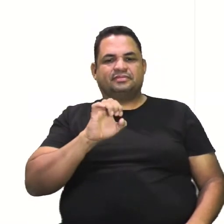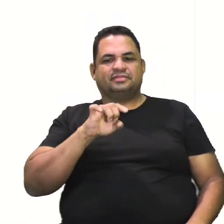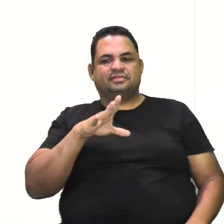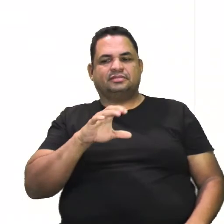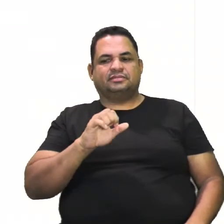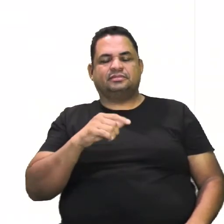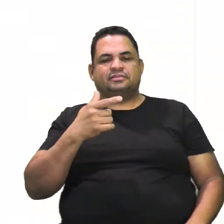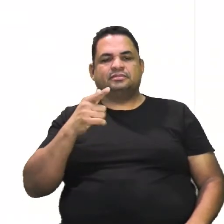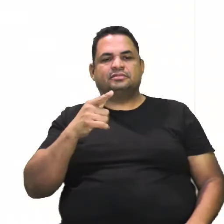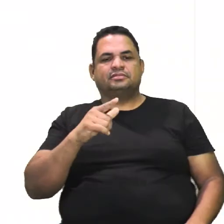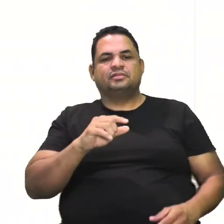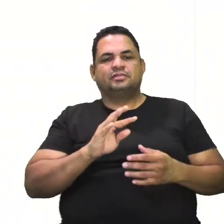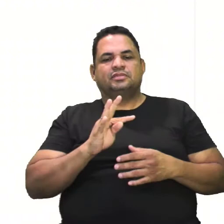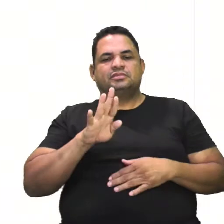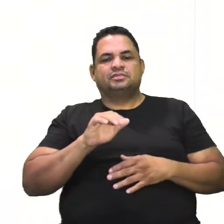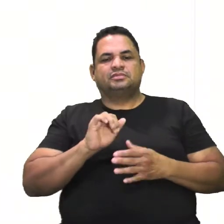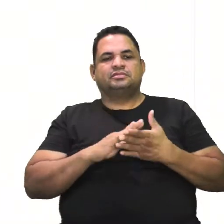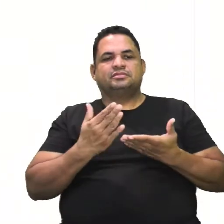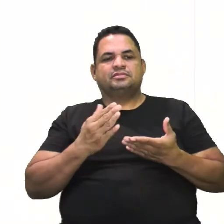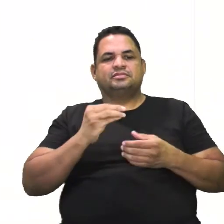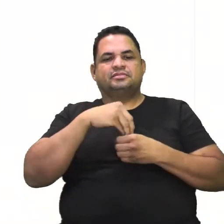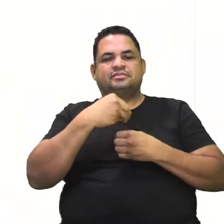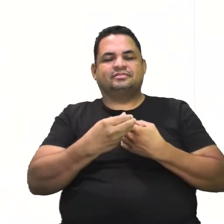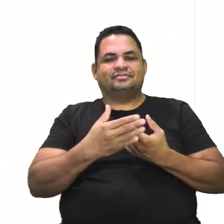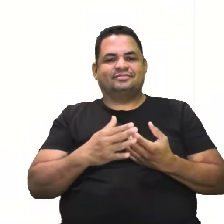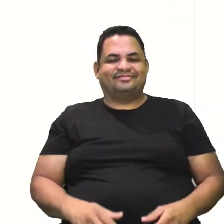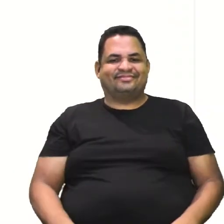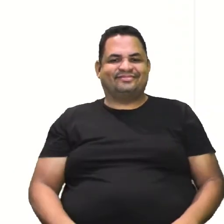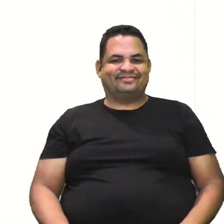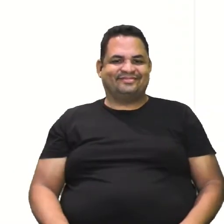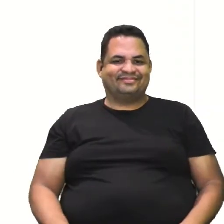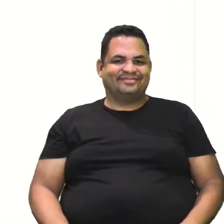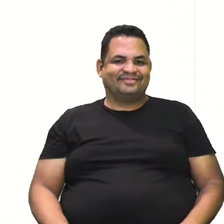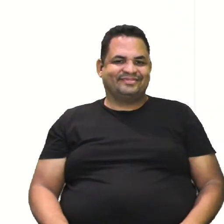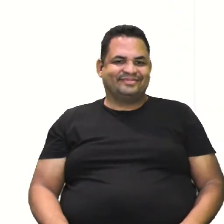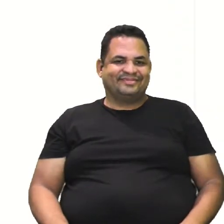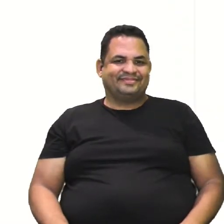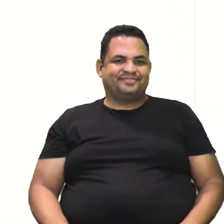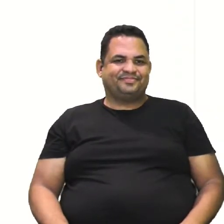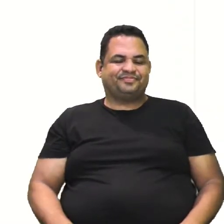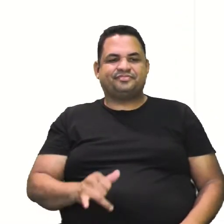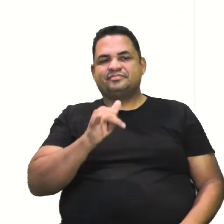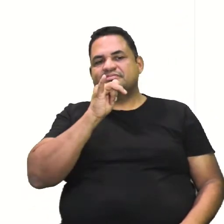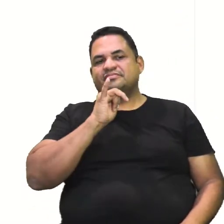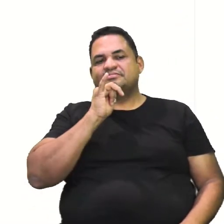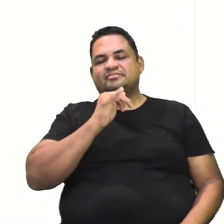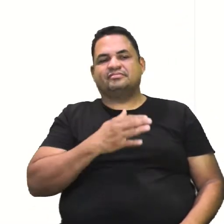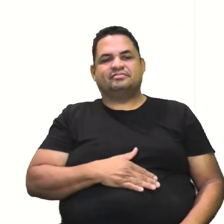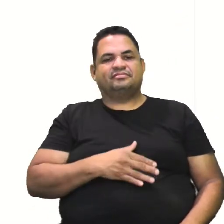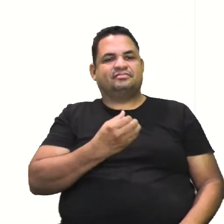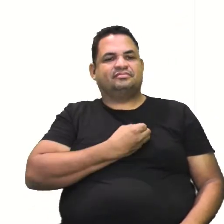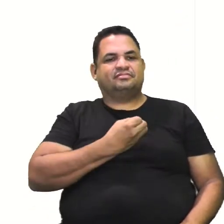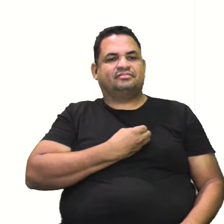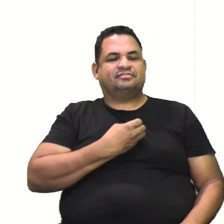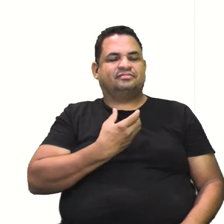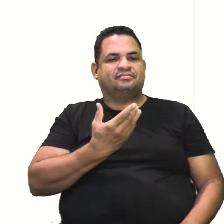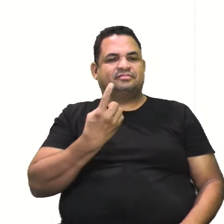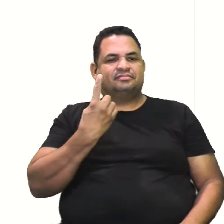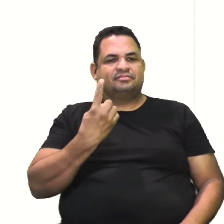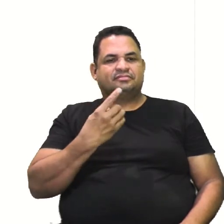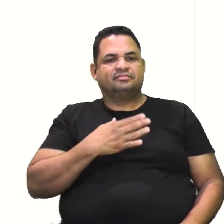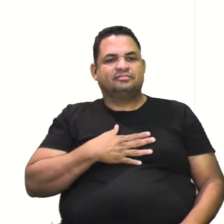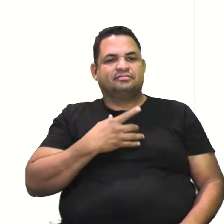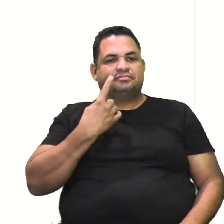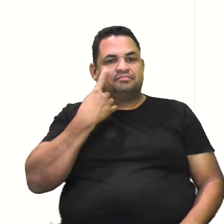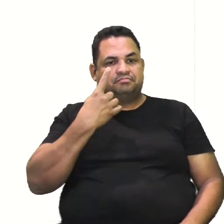secante, um é tangente, o outro é externo? Não necessariamente, né? Vamos praticar? Olha lá, exemplo de número 1. Verifique